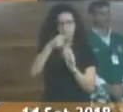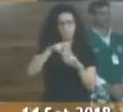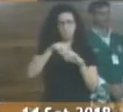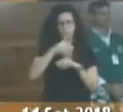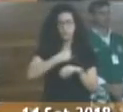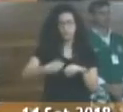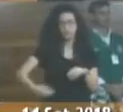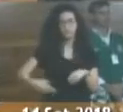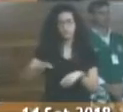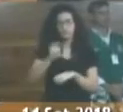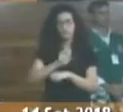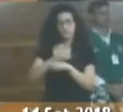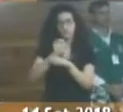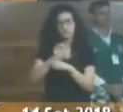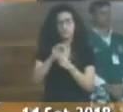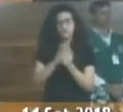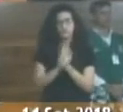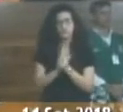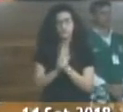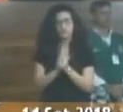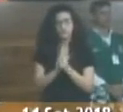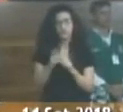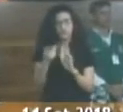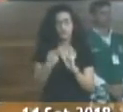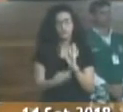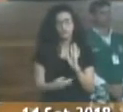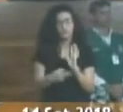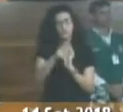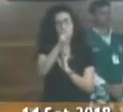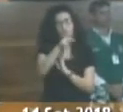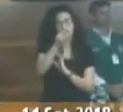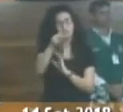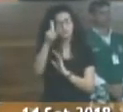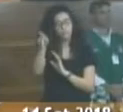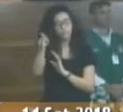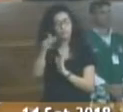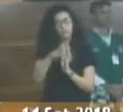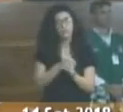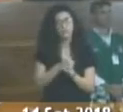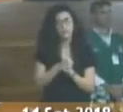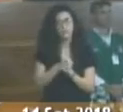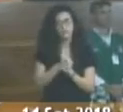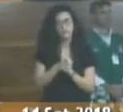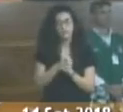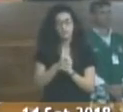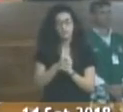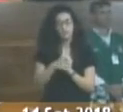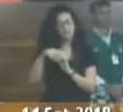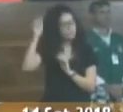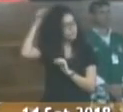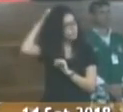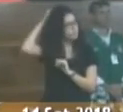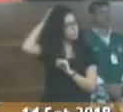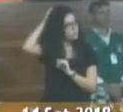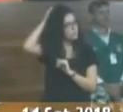governo do Estado do Rio, que era de um projeto de uma PPP para a gestão da Ilha Grande, das suas unidades de conservação.